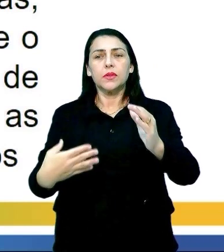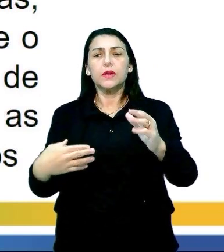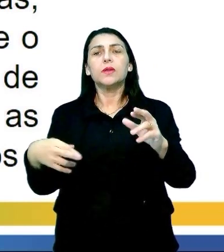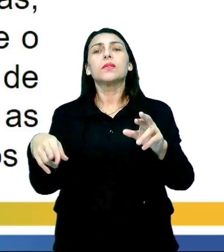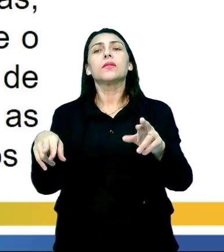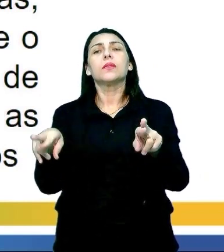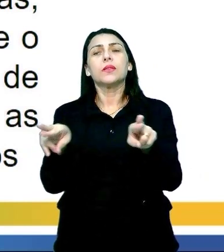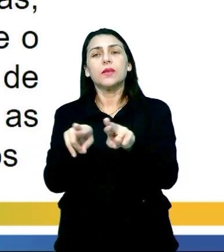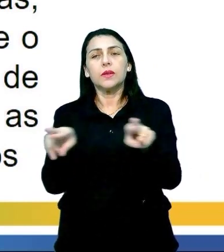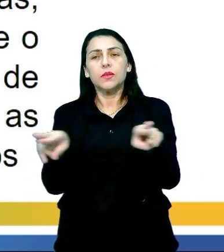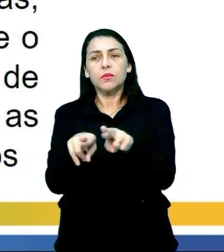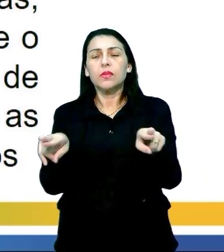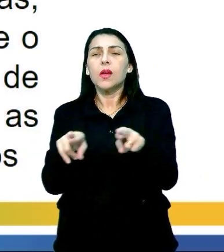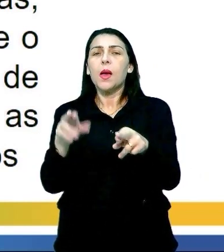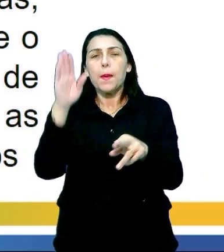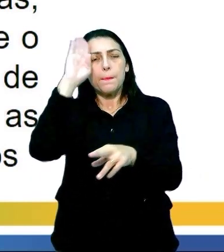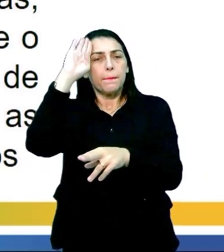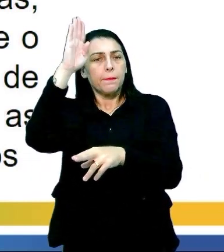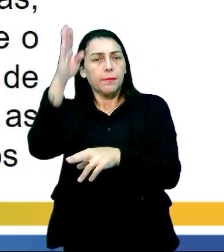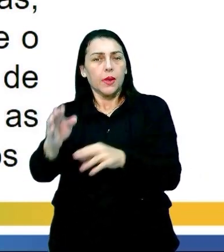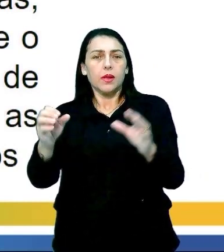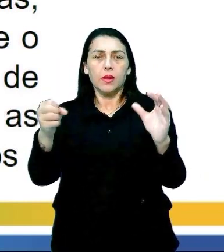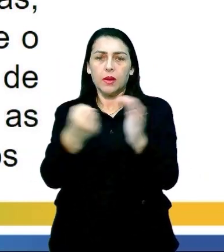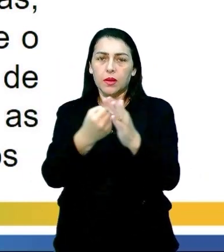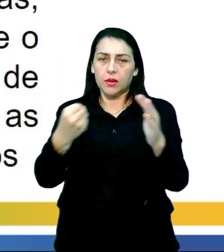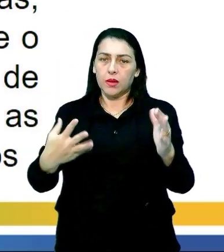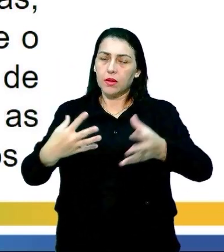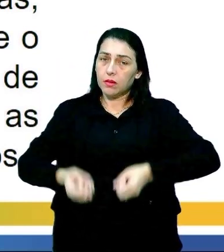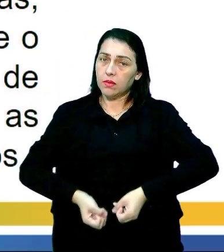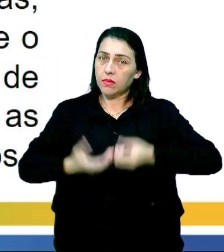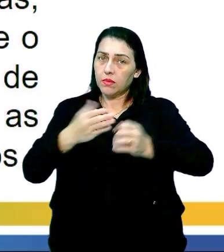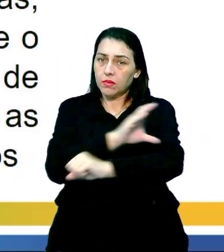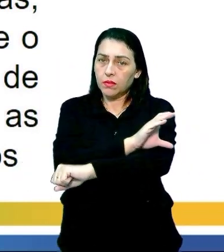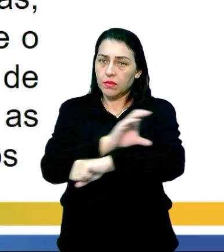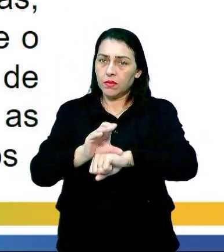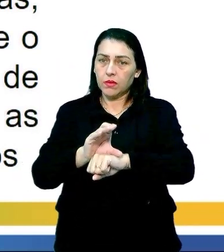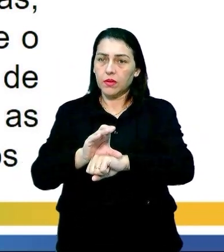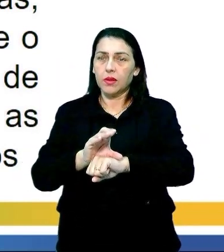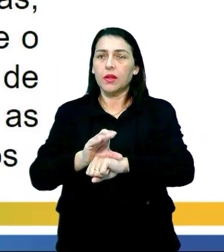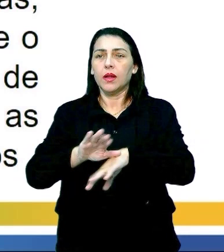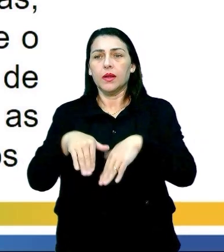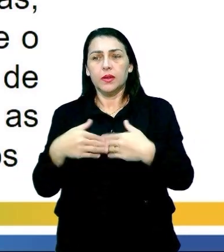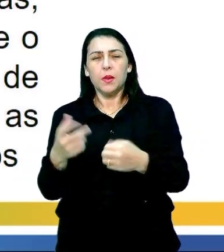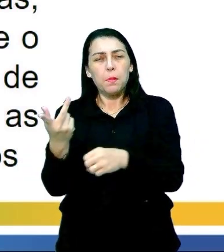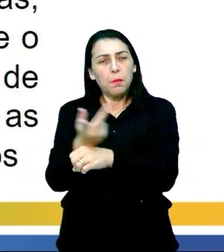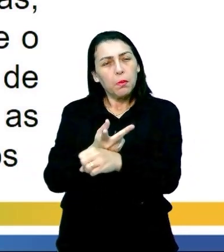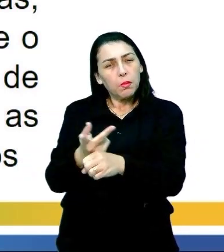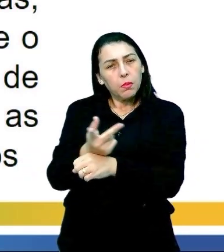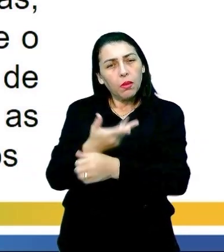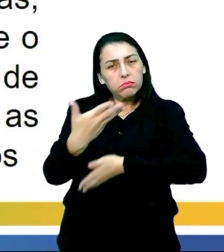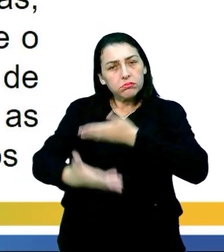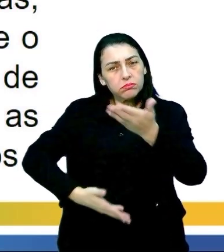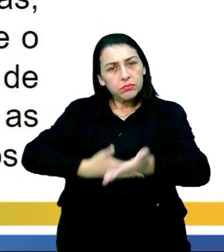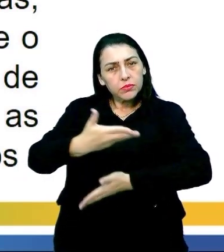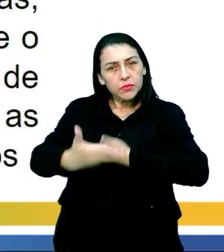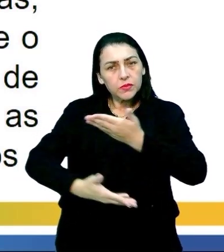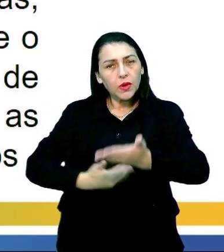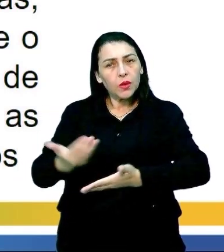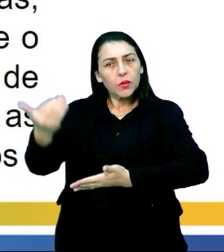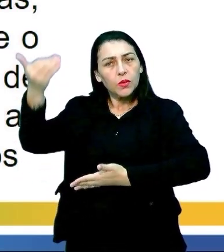caráter ritualístico é uma das principais características dessa manifestação cultural. Desse modo, elas buscam